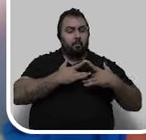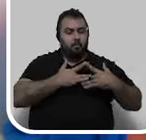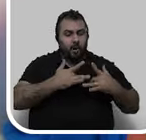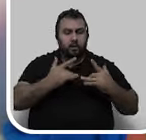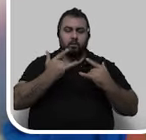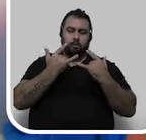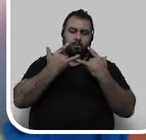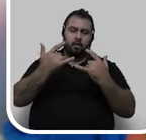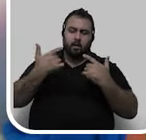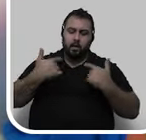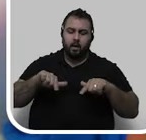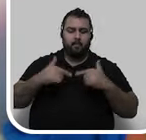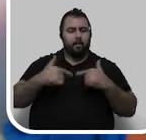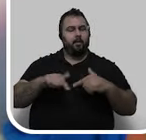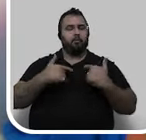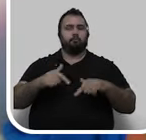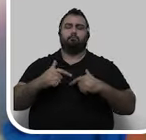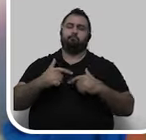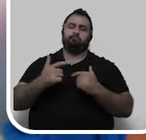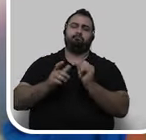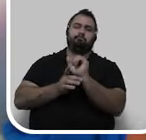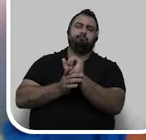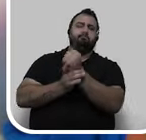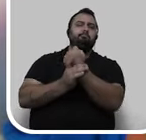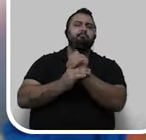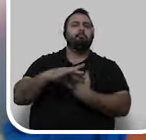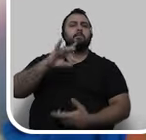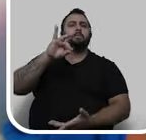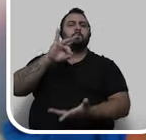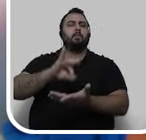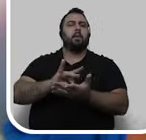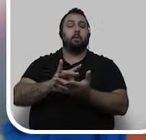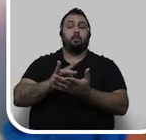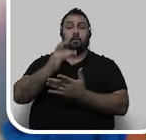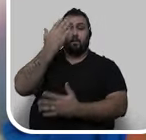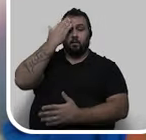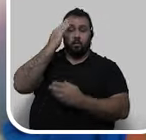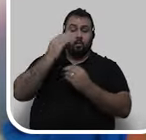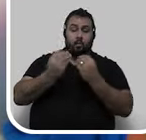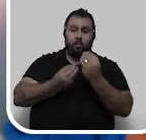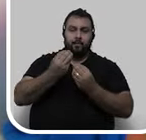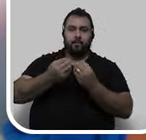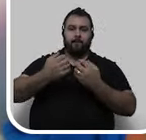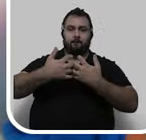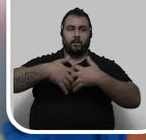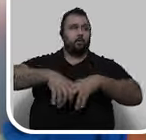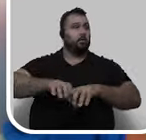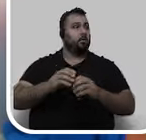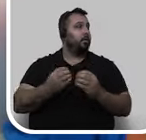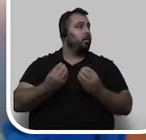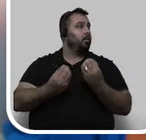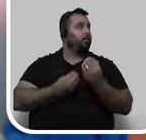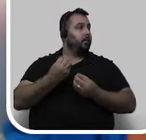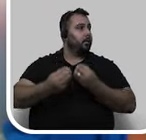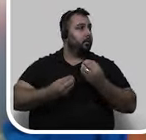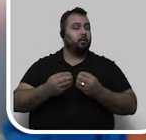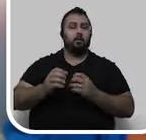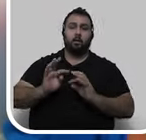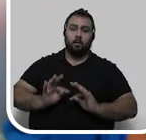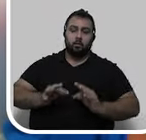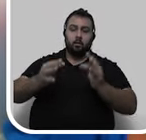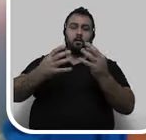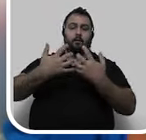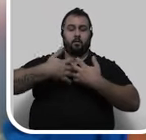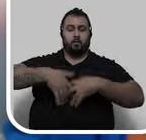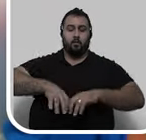para trabalhar com segurança, para realmente entender como as coisas funcionam, como as tecnologias funcionam, como os